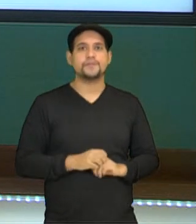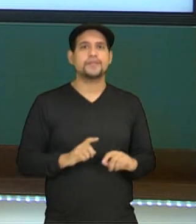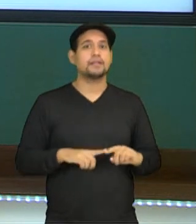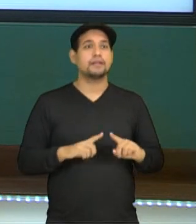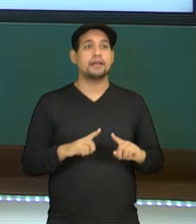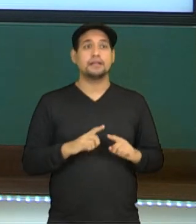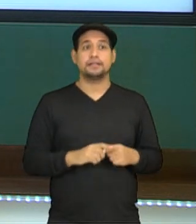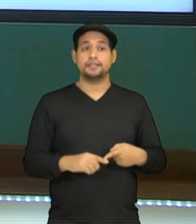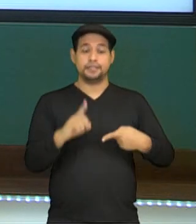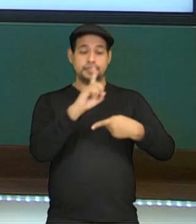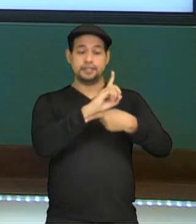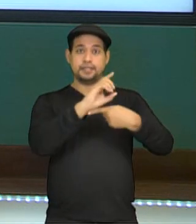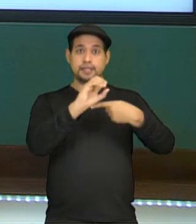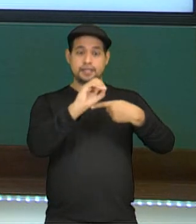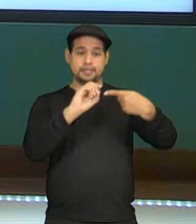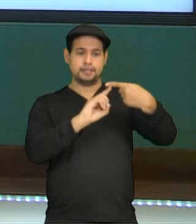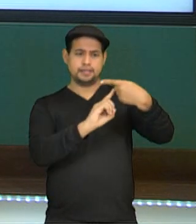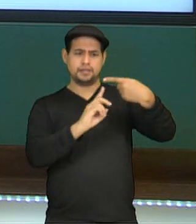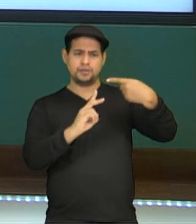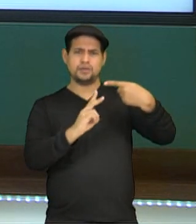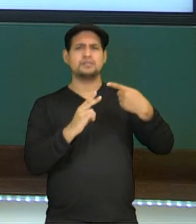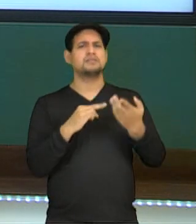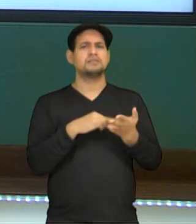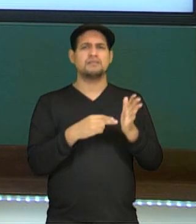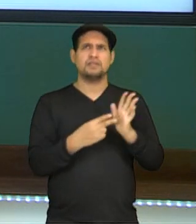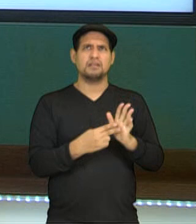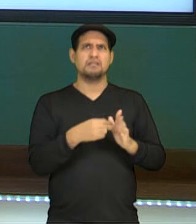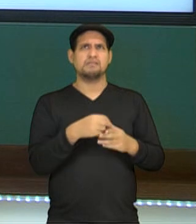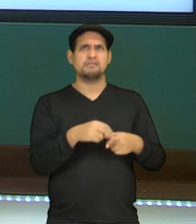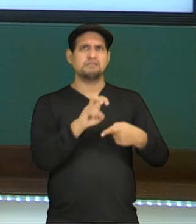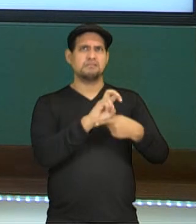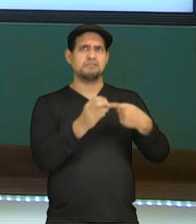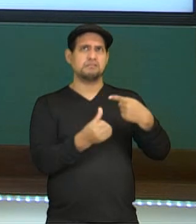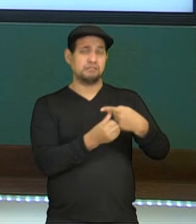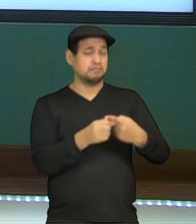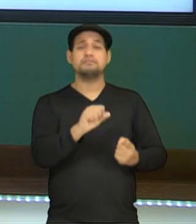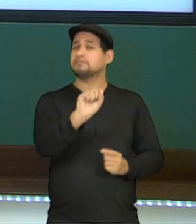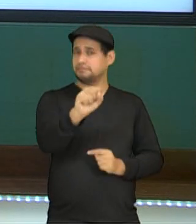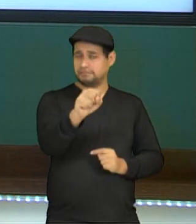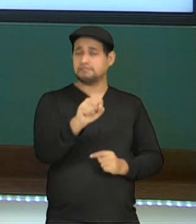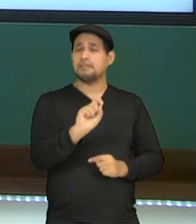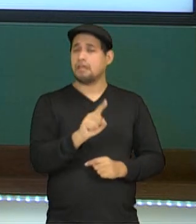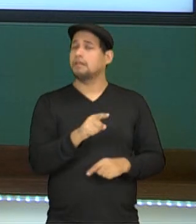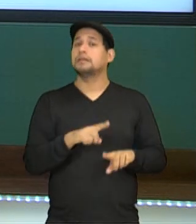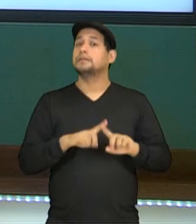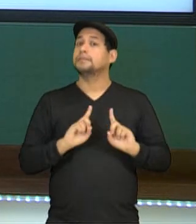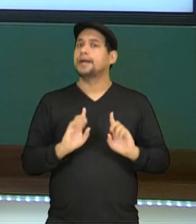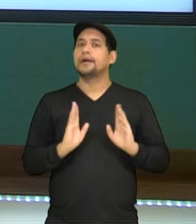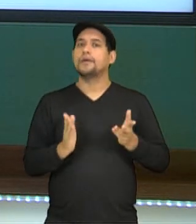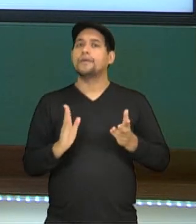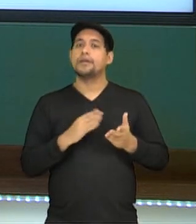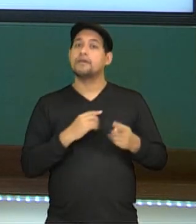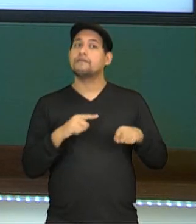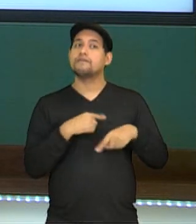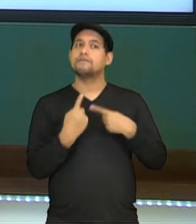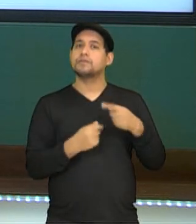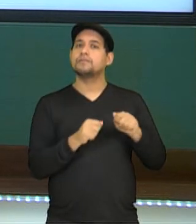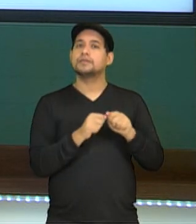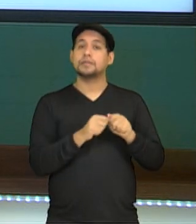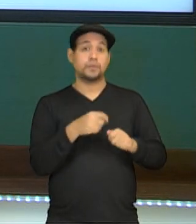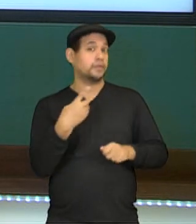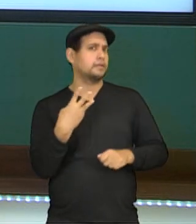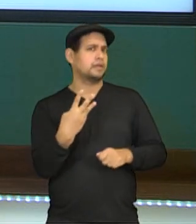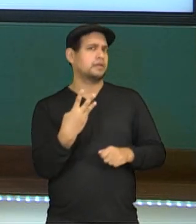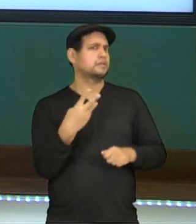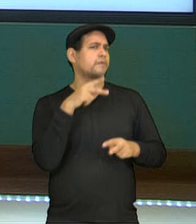Então 10 sobre 12 é uma fração equivalente a 5 sextos? Sim, é. Agora eu vou multiplicar por 3 e vou encontrar uma